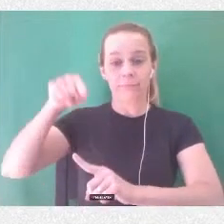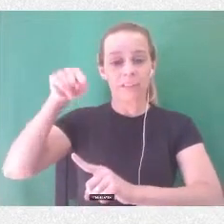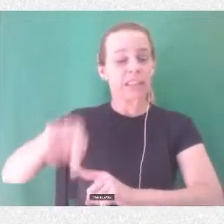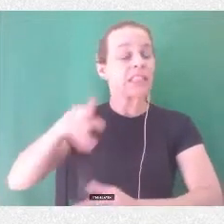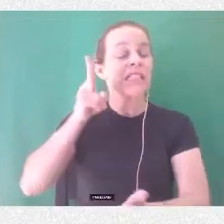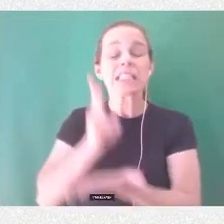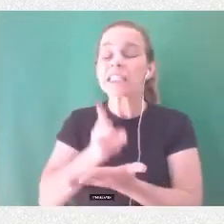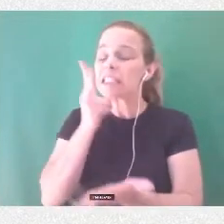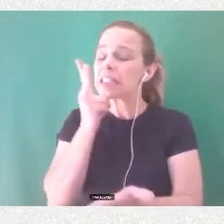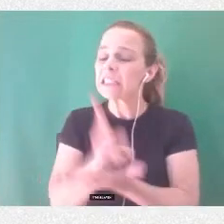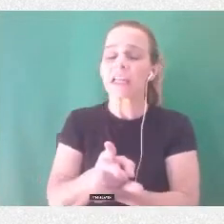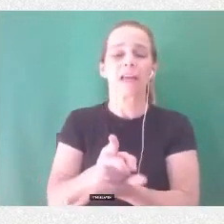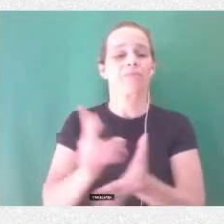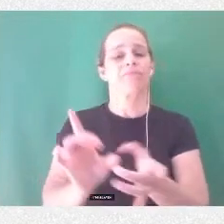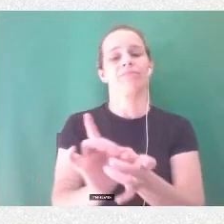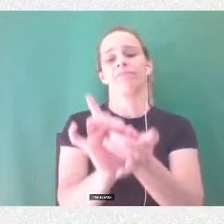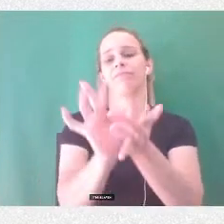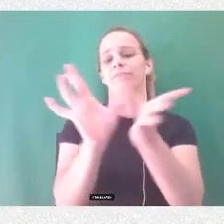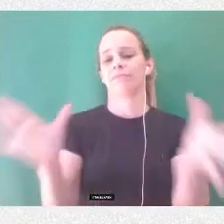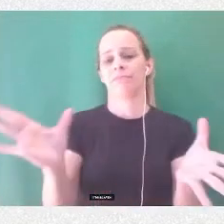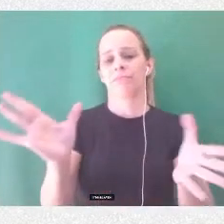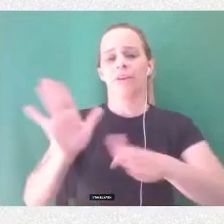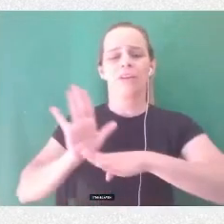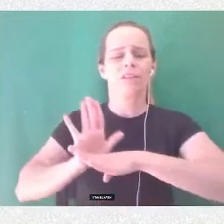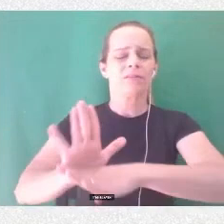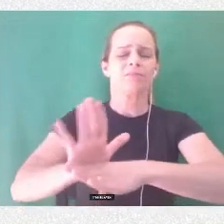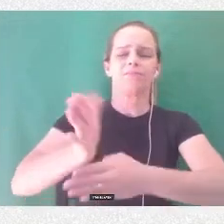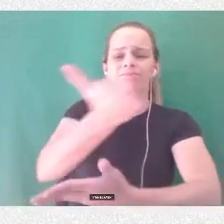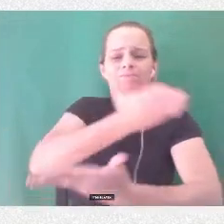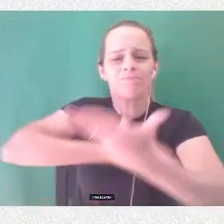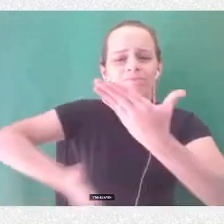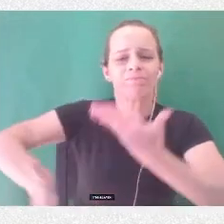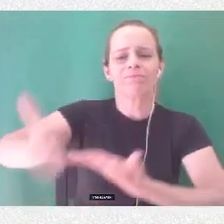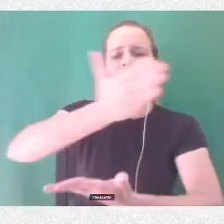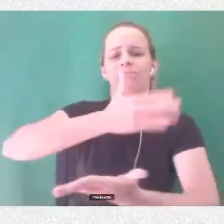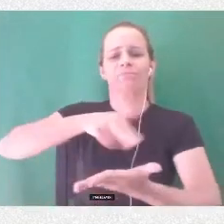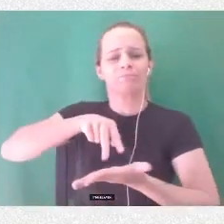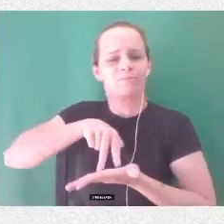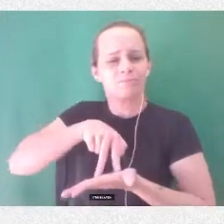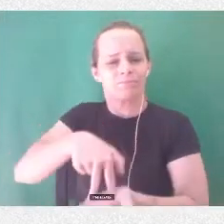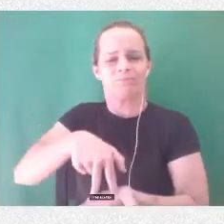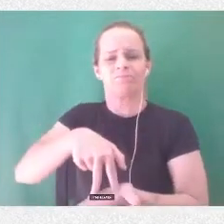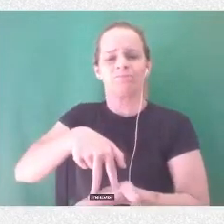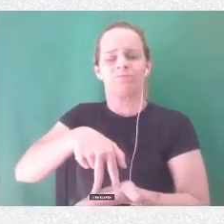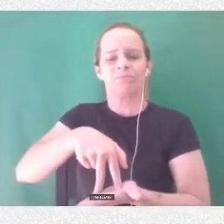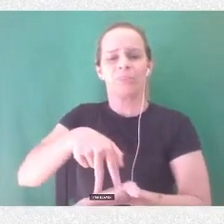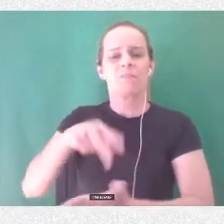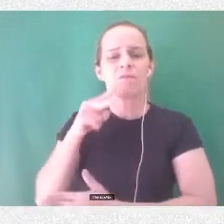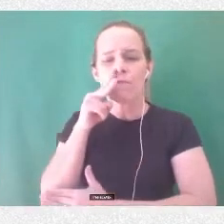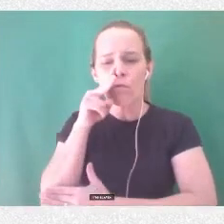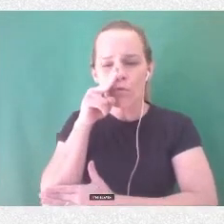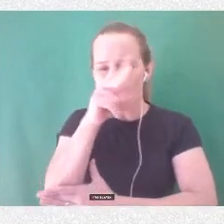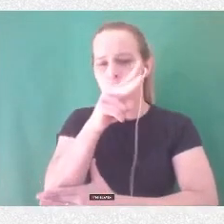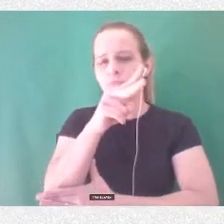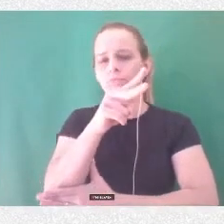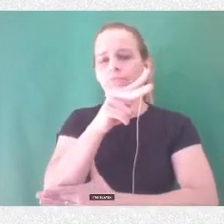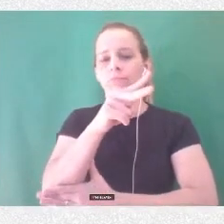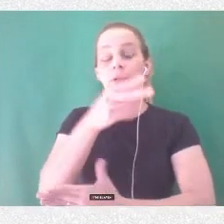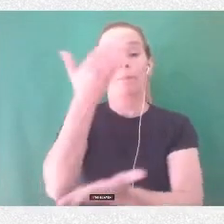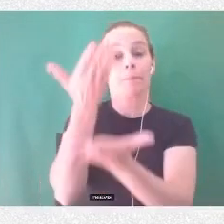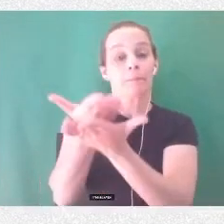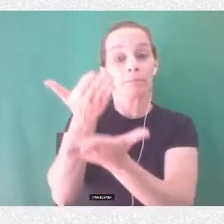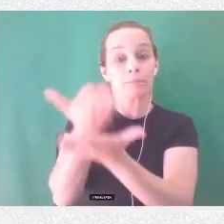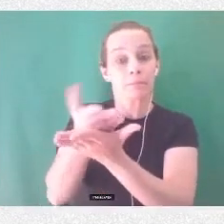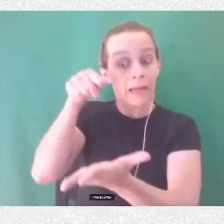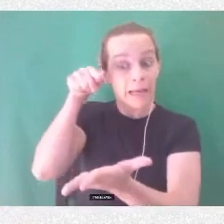sempre à disposição para contribuir de forma consistente e muito forte para que esses estudos que